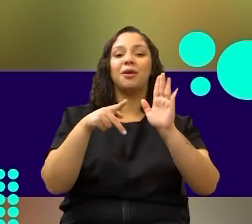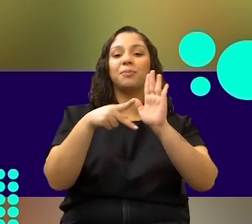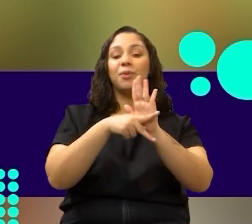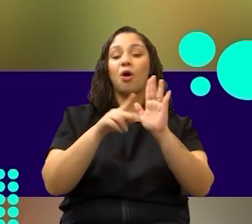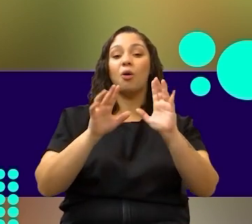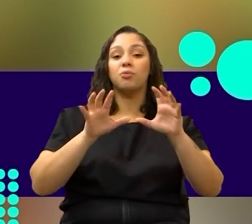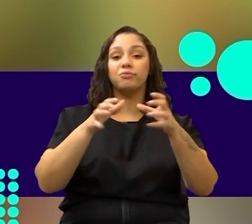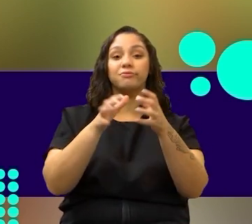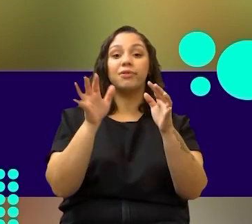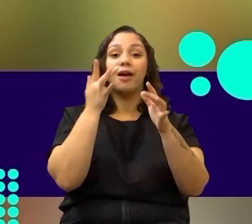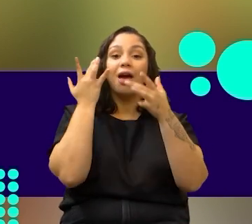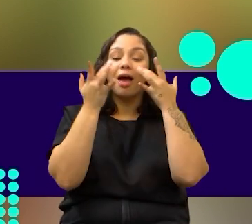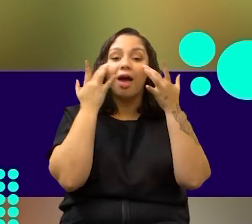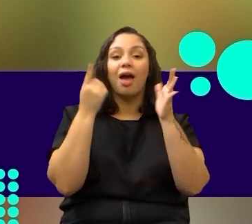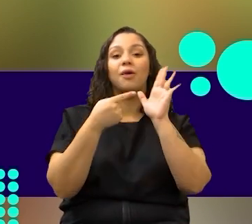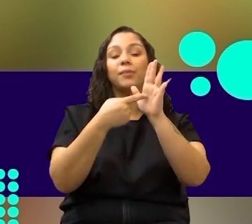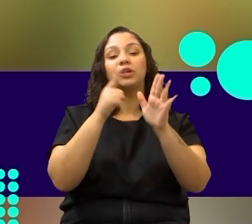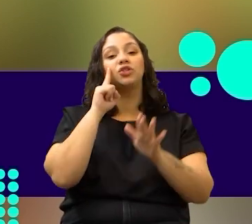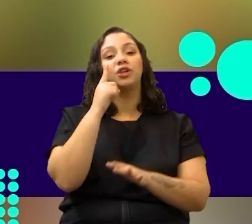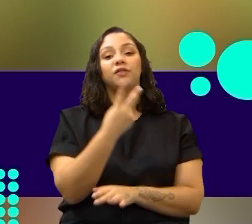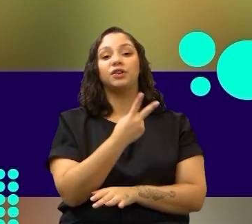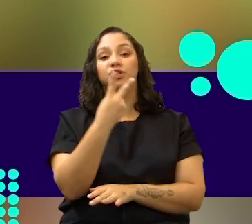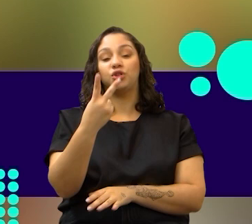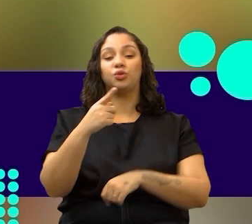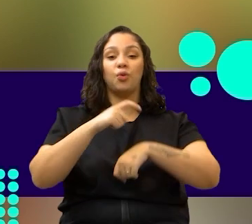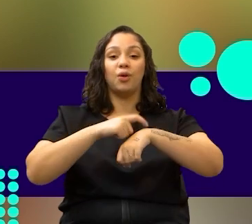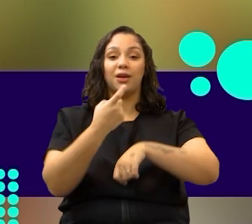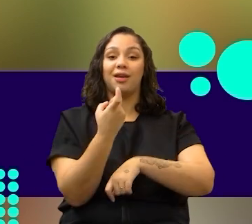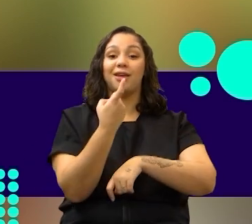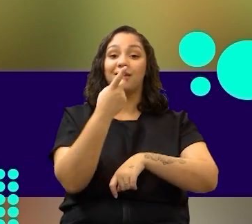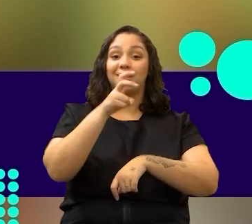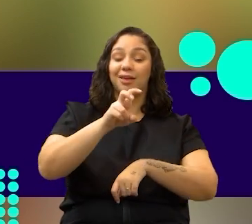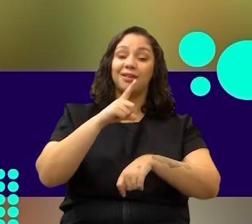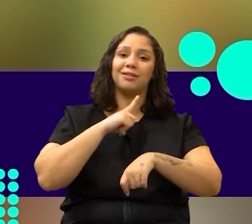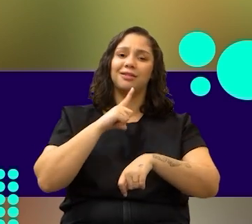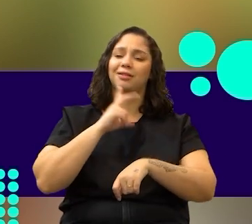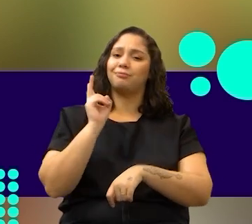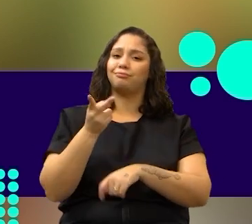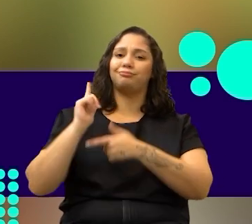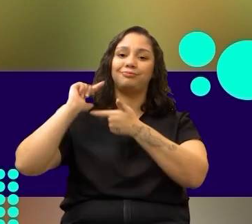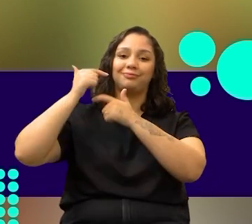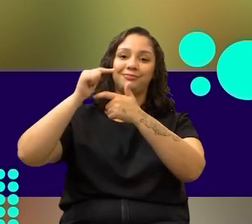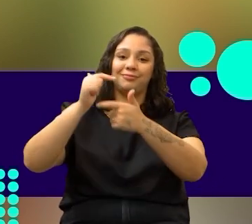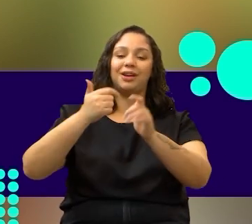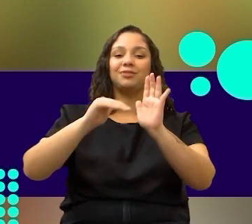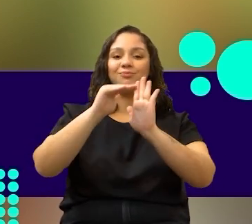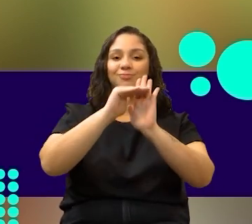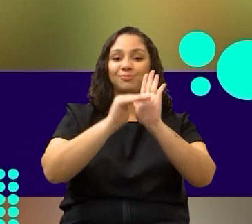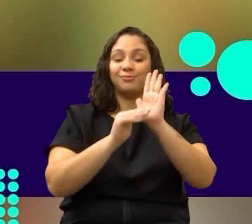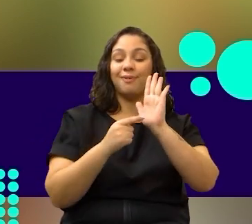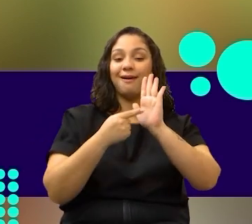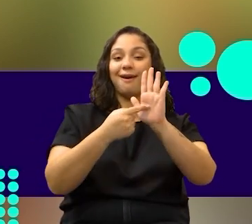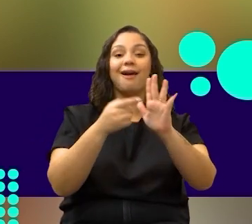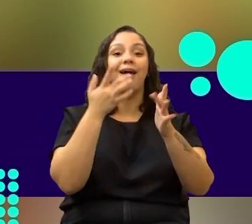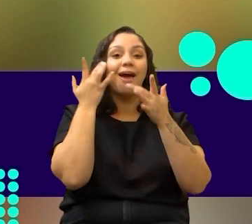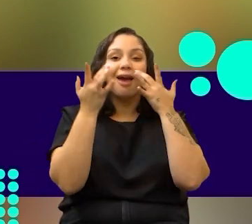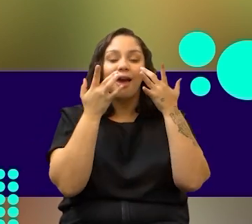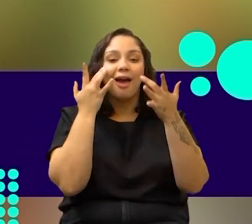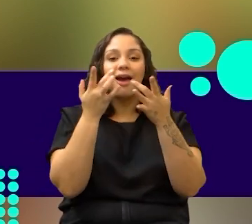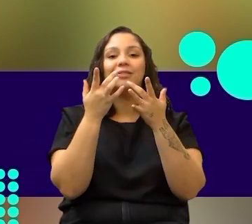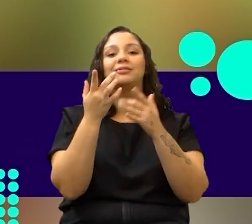La Mínima, que apresenta no dia 22 de abril, às 15 horas, um clássico do seu repertório, a